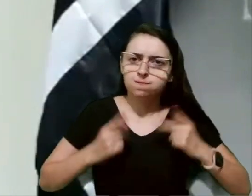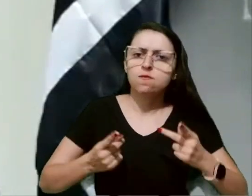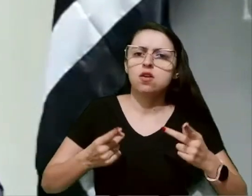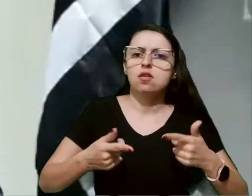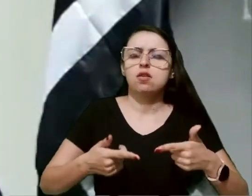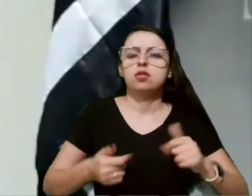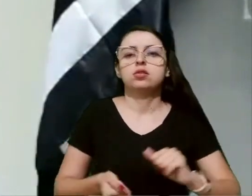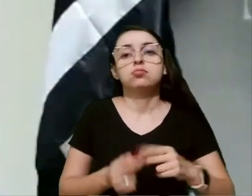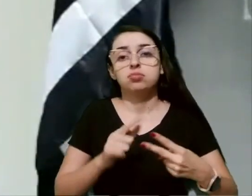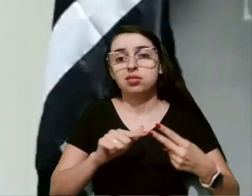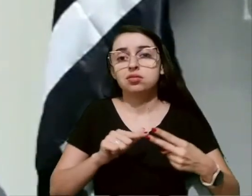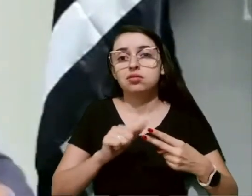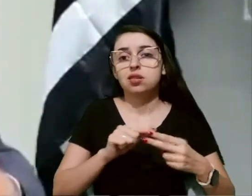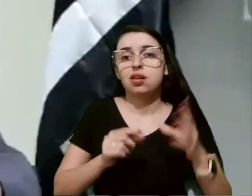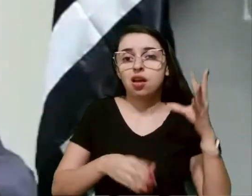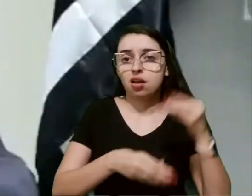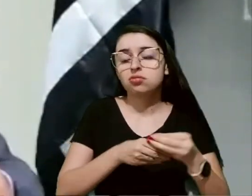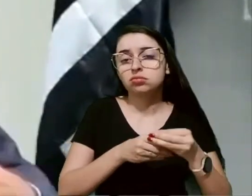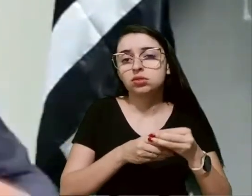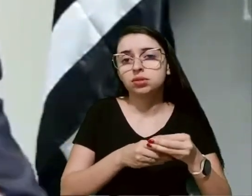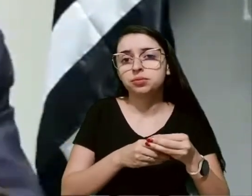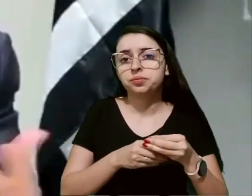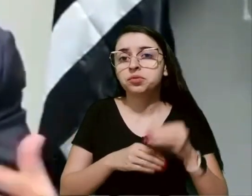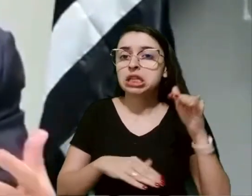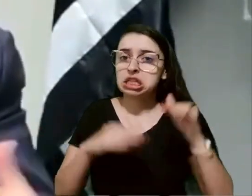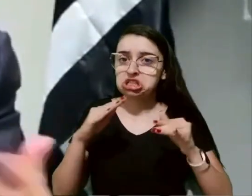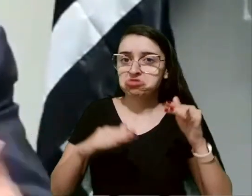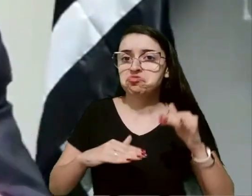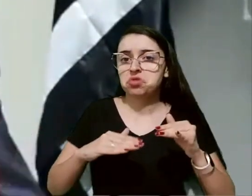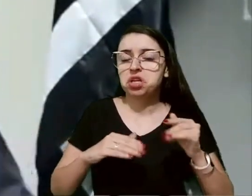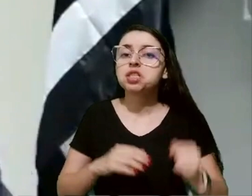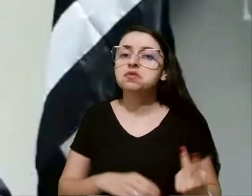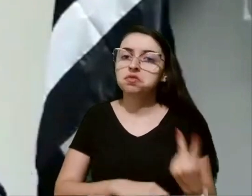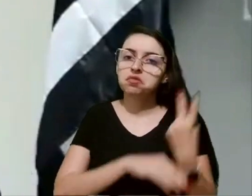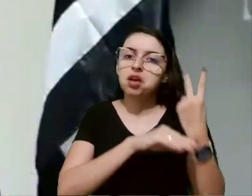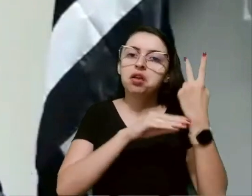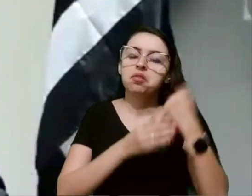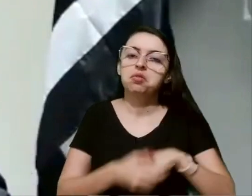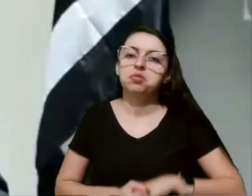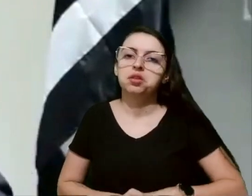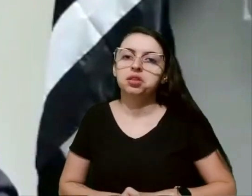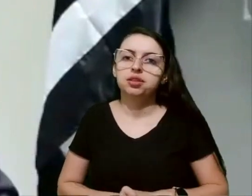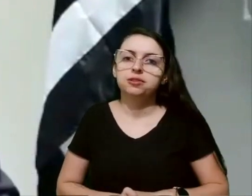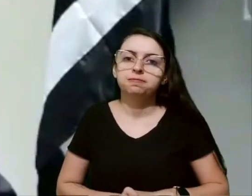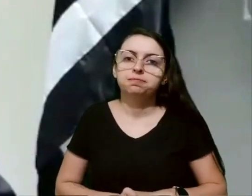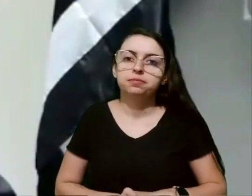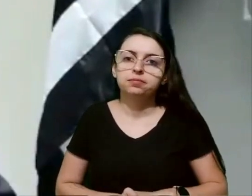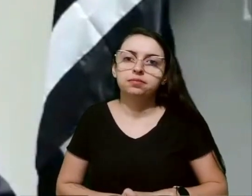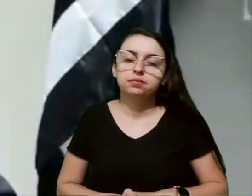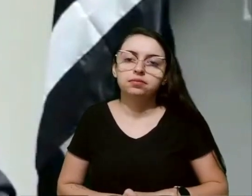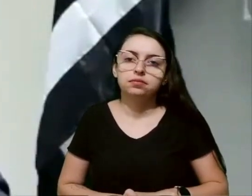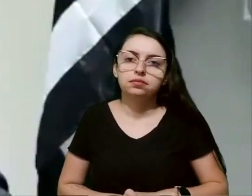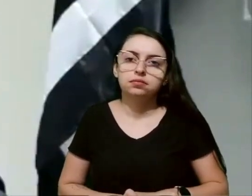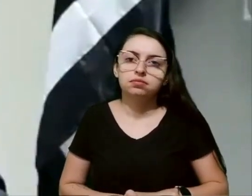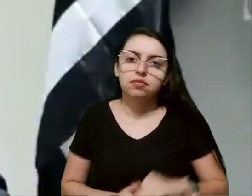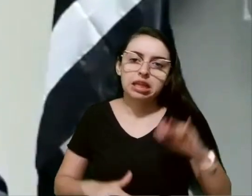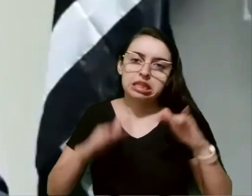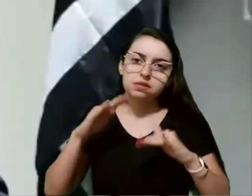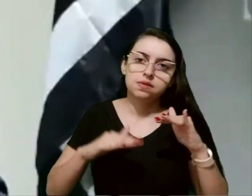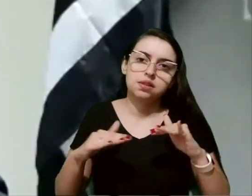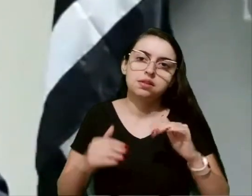porque ambas calculam que há uma ponderabilidade de ganho para os 2 lados. E, nesses